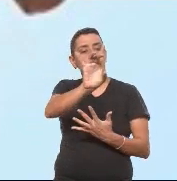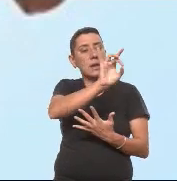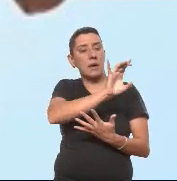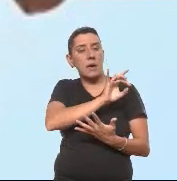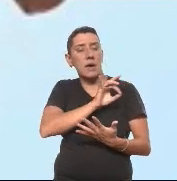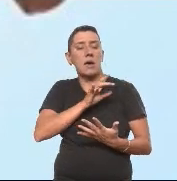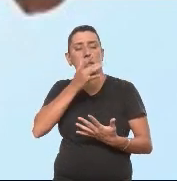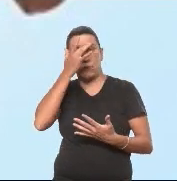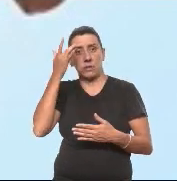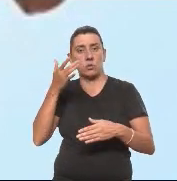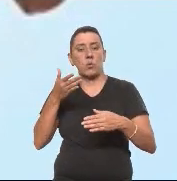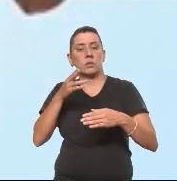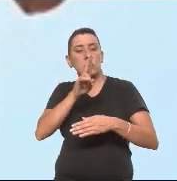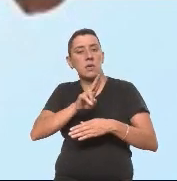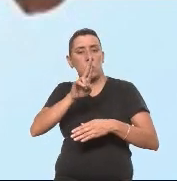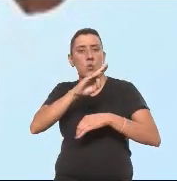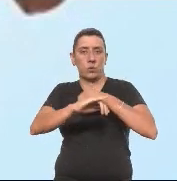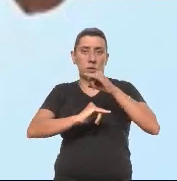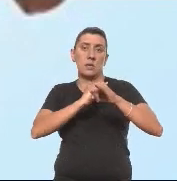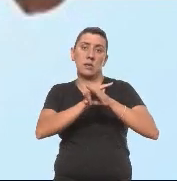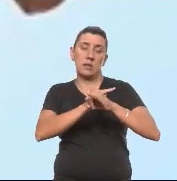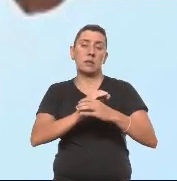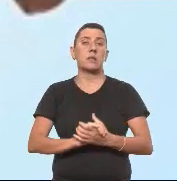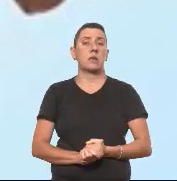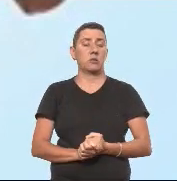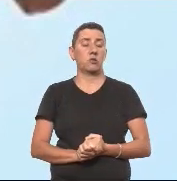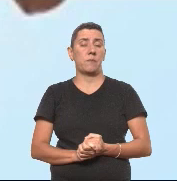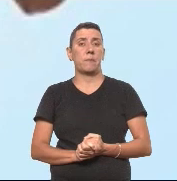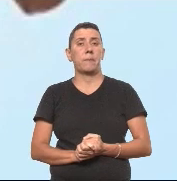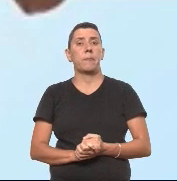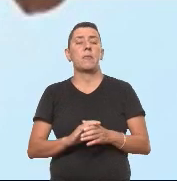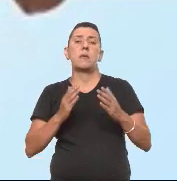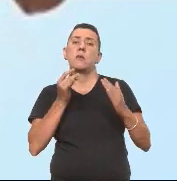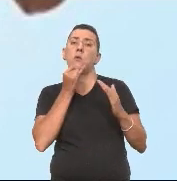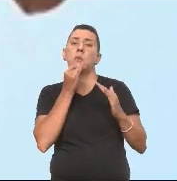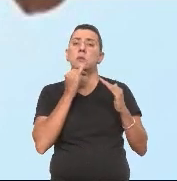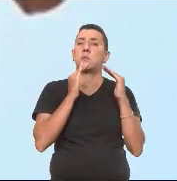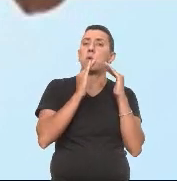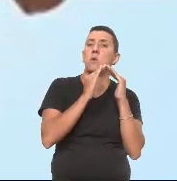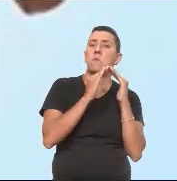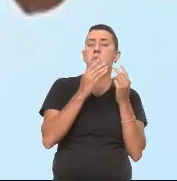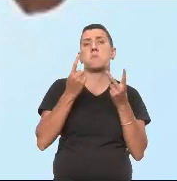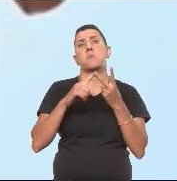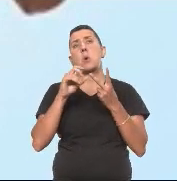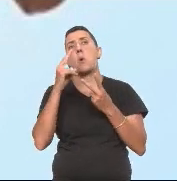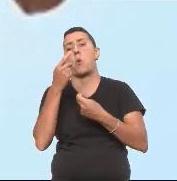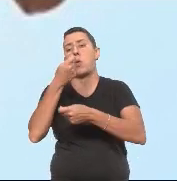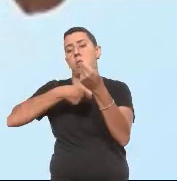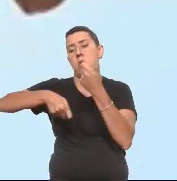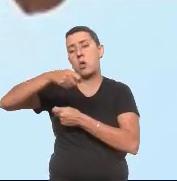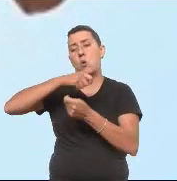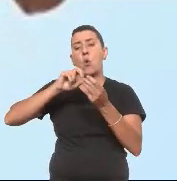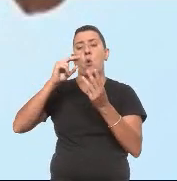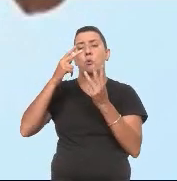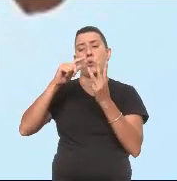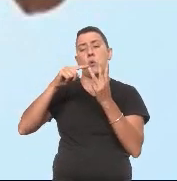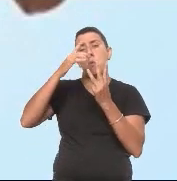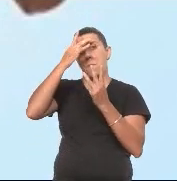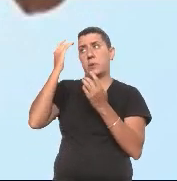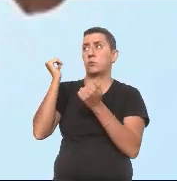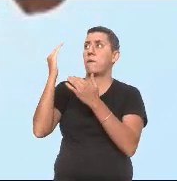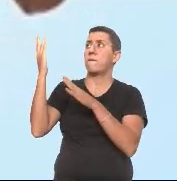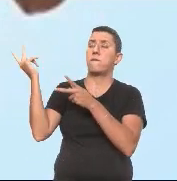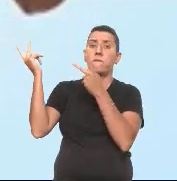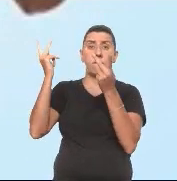dos participantes então como eu falei moradores negócio sou visita e ele vai ter sempre a sua